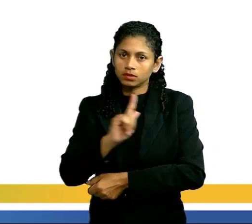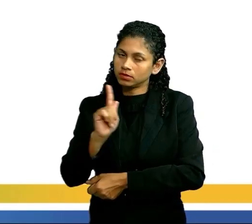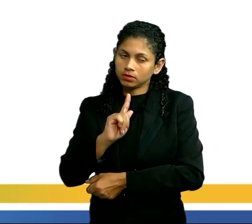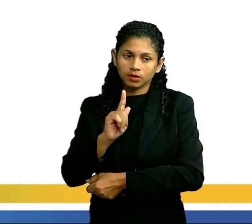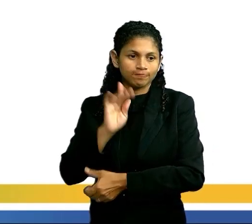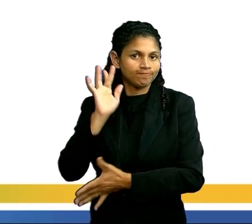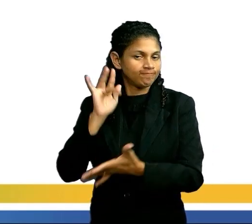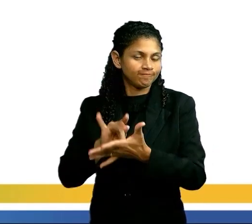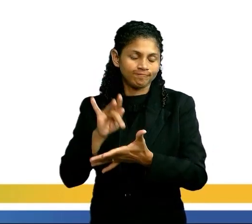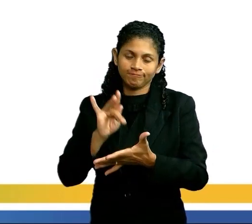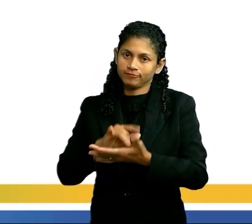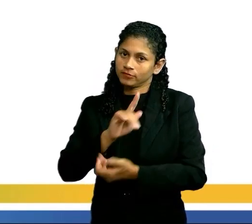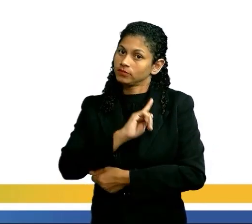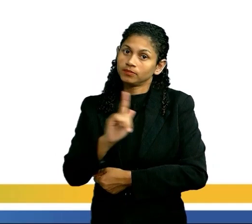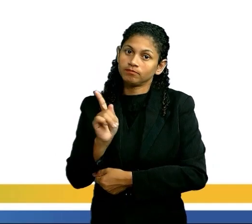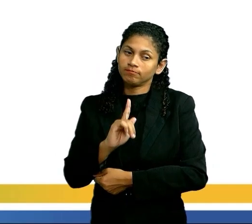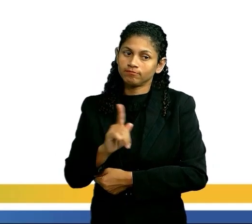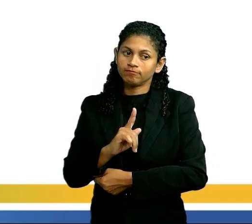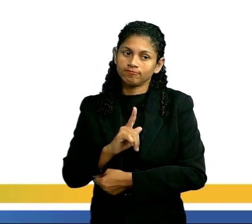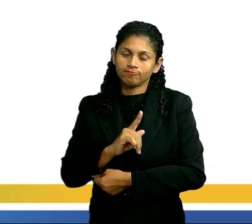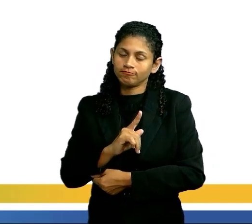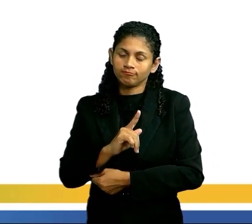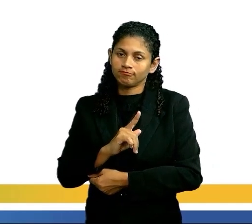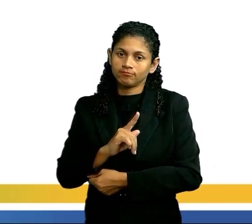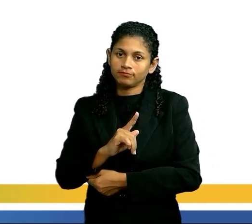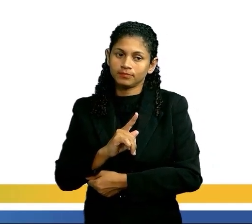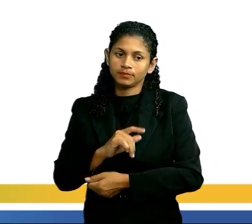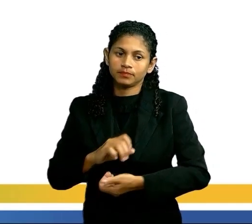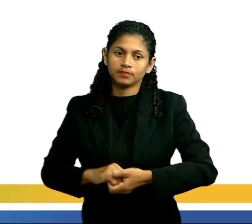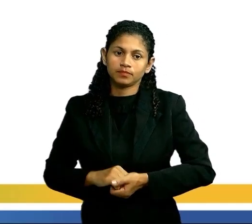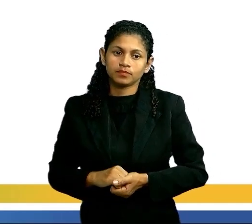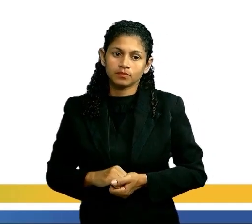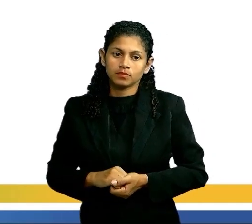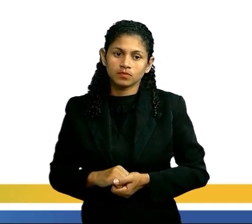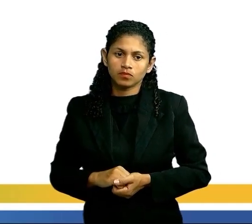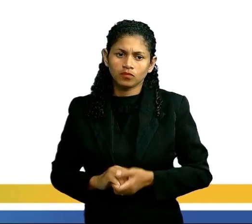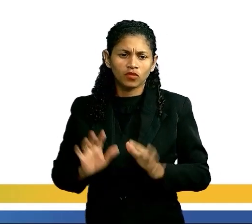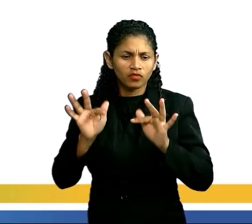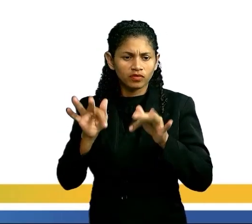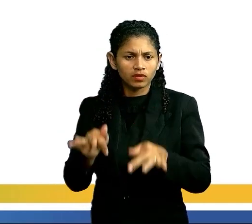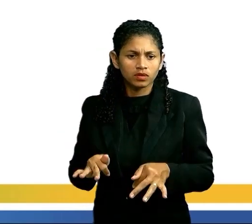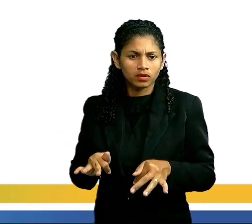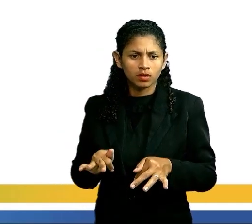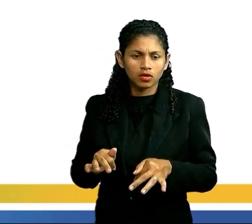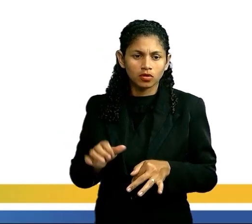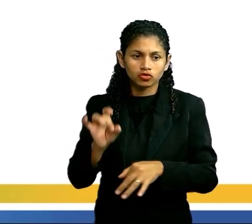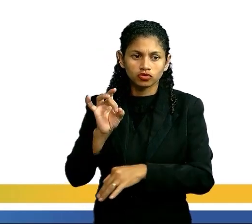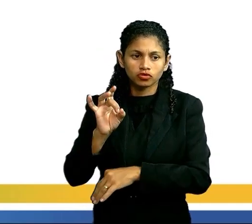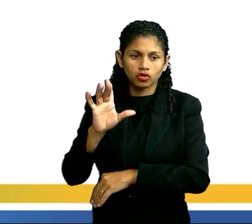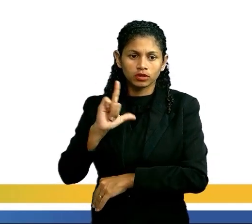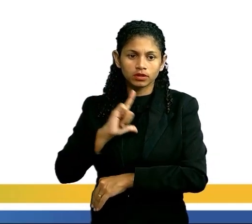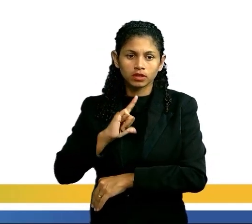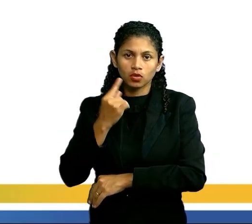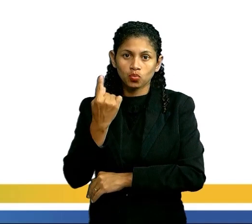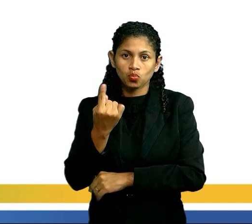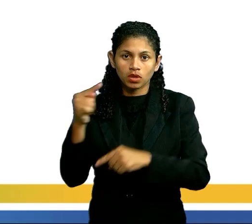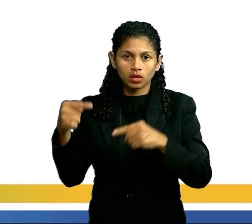cima. Então, não é um composto aromático. Lá do outro lado, no final, só tem uma ligação dupla. Também não